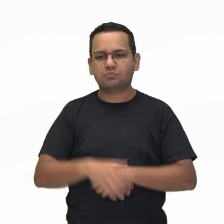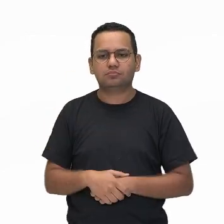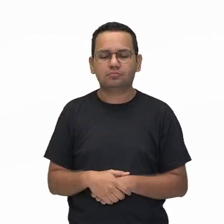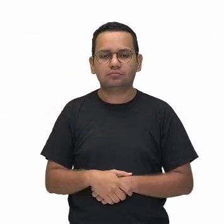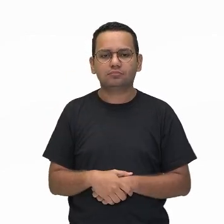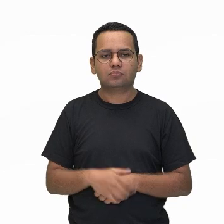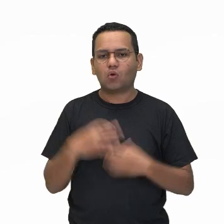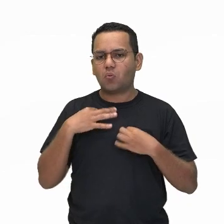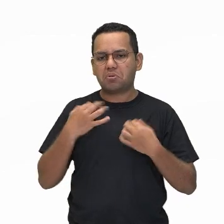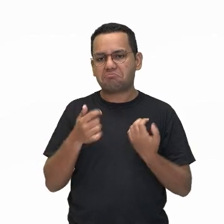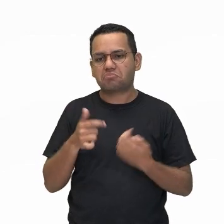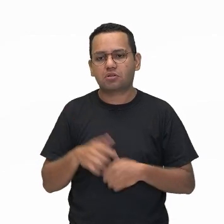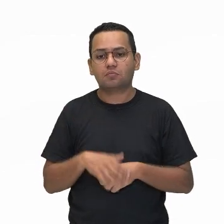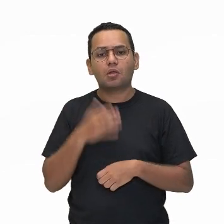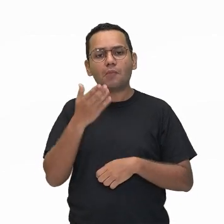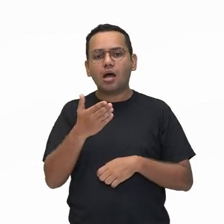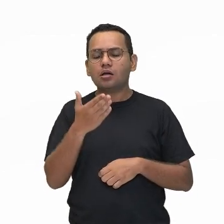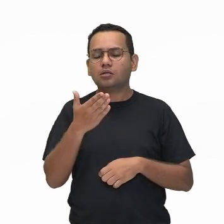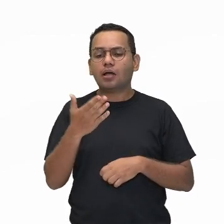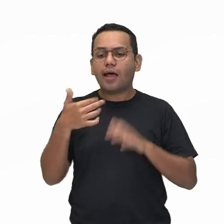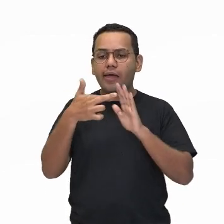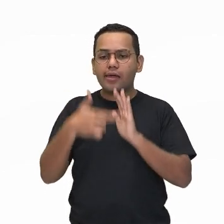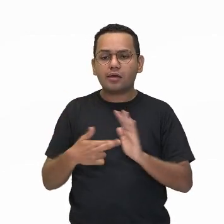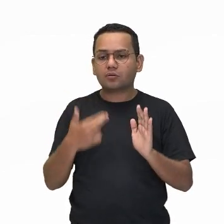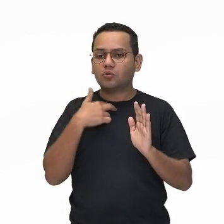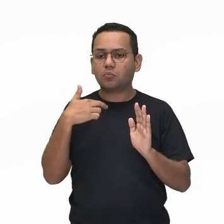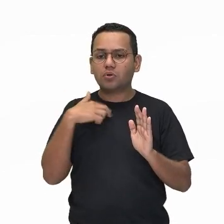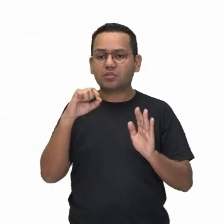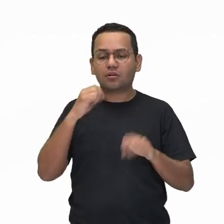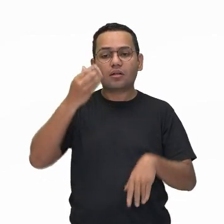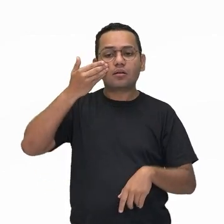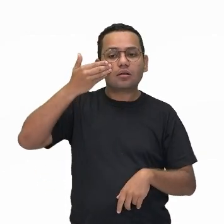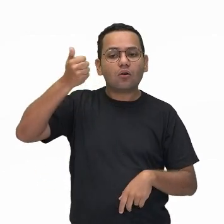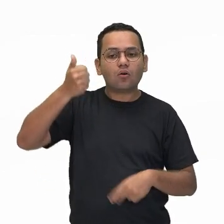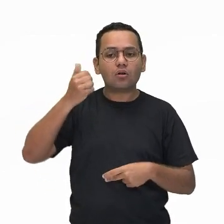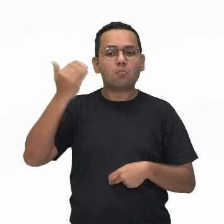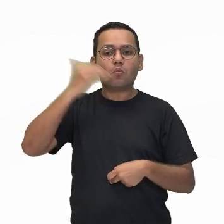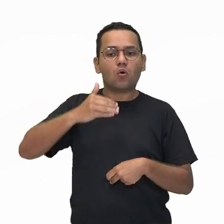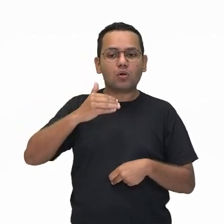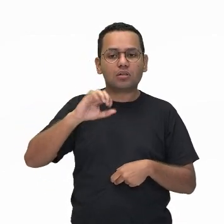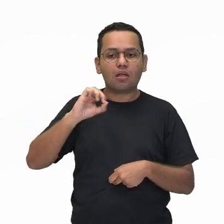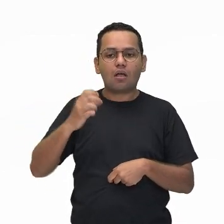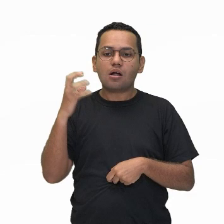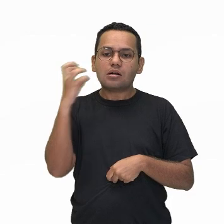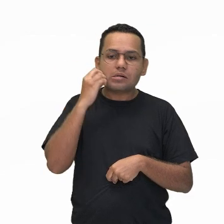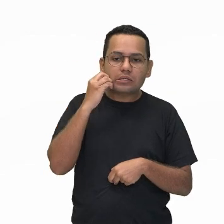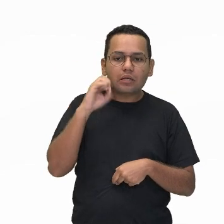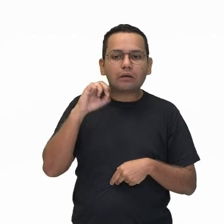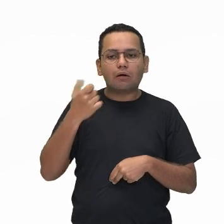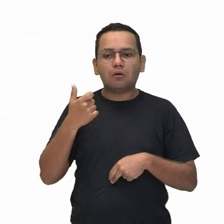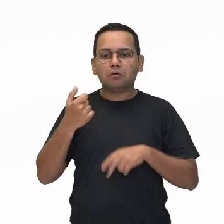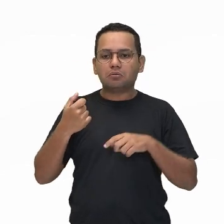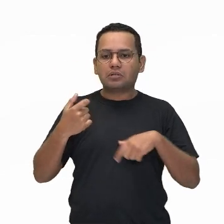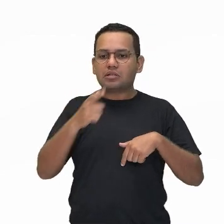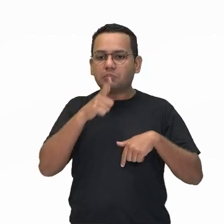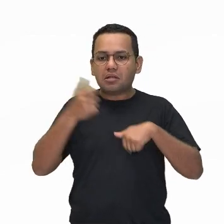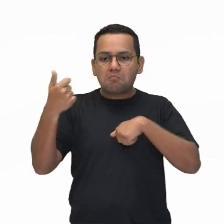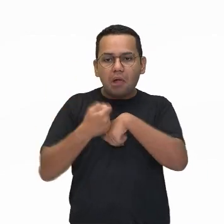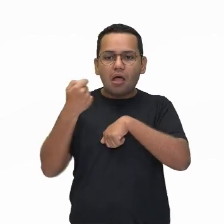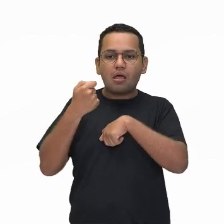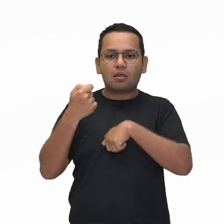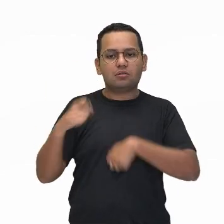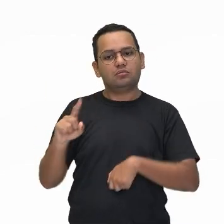permitido arrancar os olhos morder eh arranhar e golpear os genitais do adversário no mais